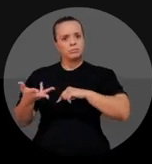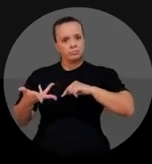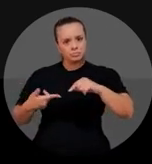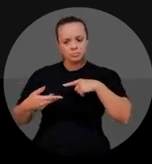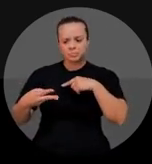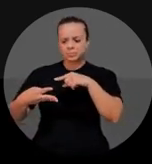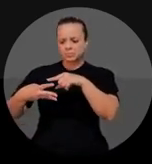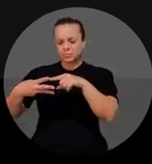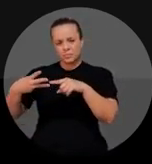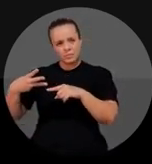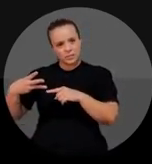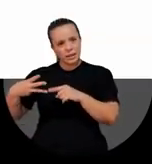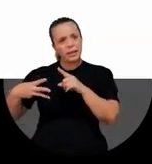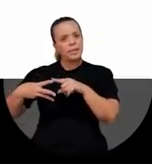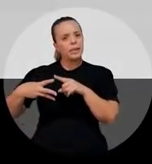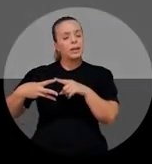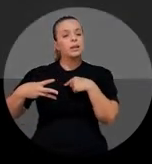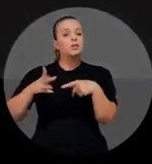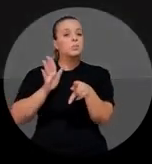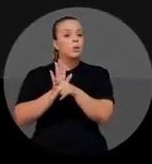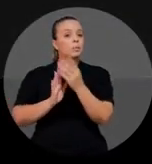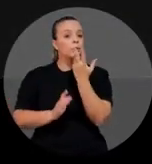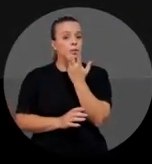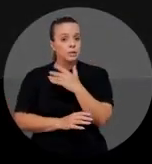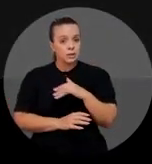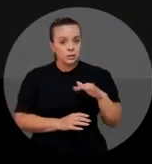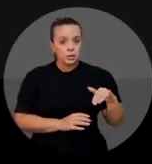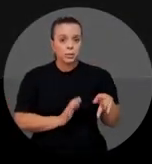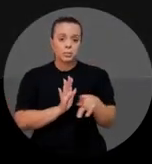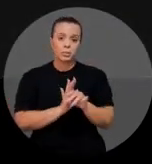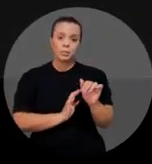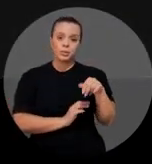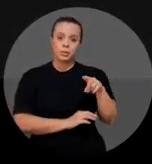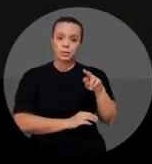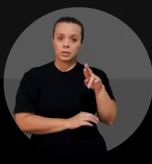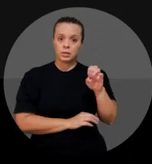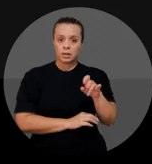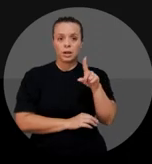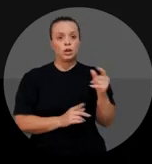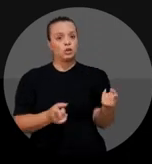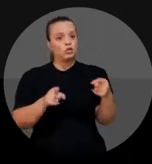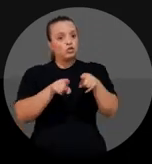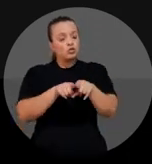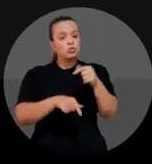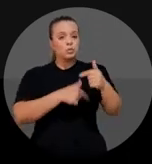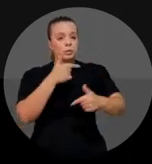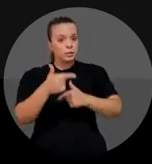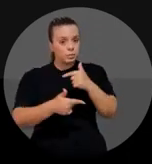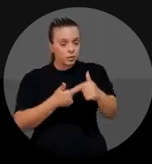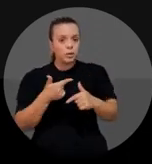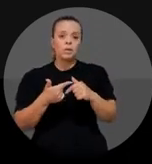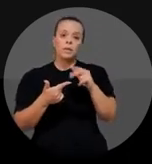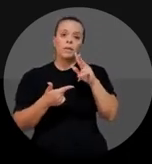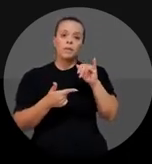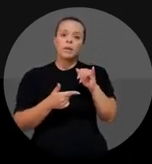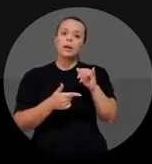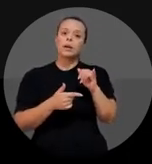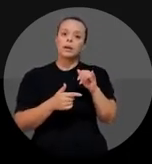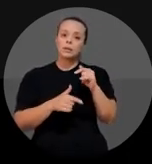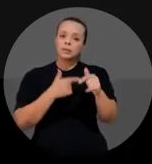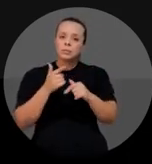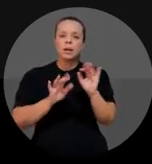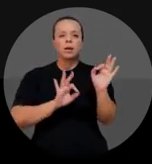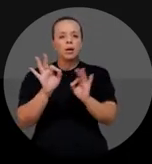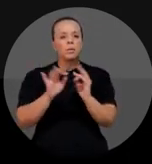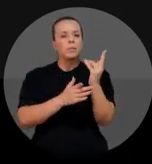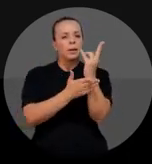pré-produções. Uma delas, inclusive, é uma animação infantil que o André Goraeb, que foi seu parceiro aqui na Sazni, vai fazer as